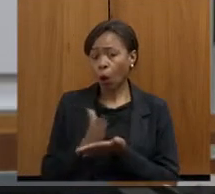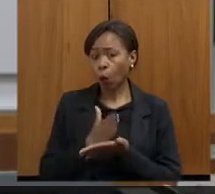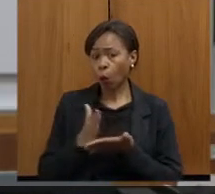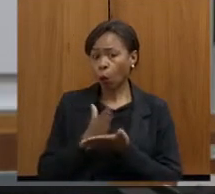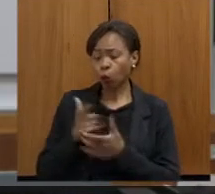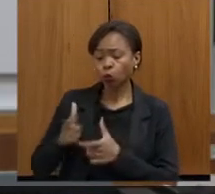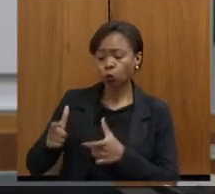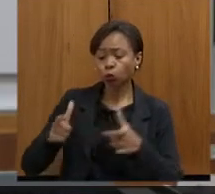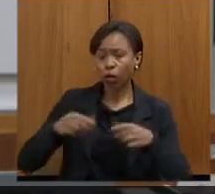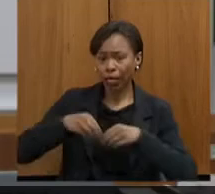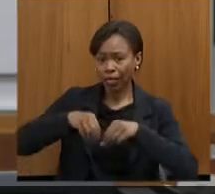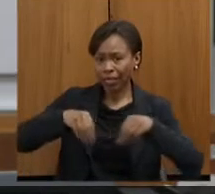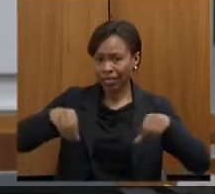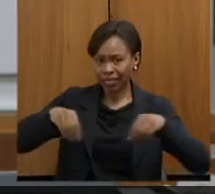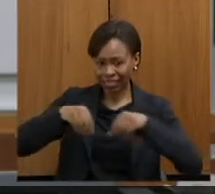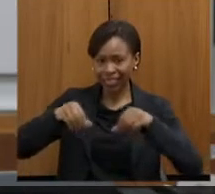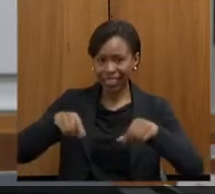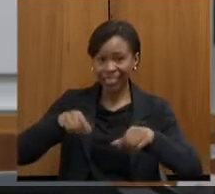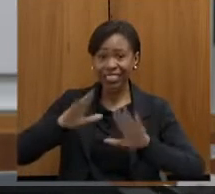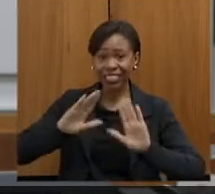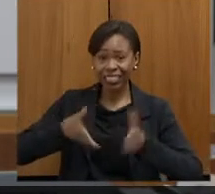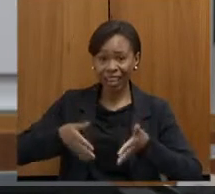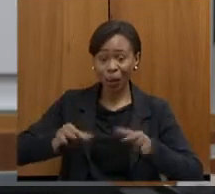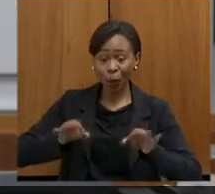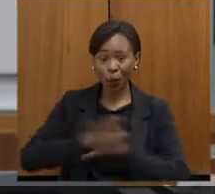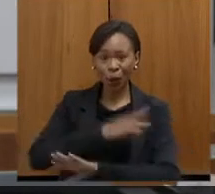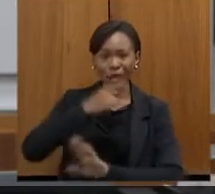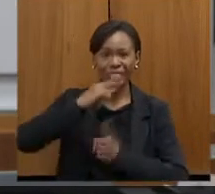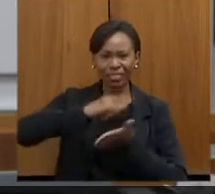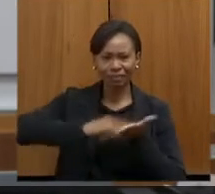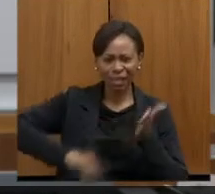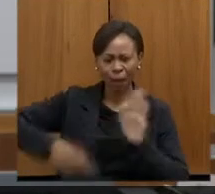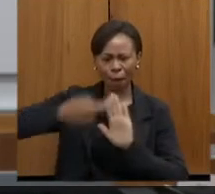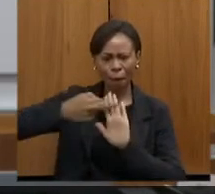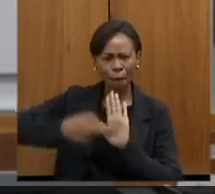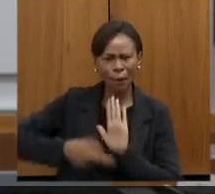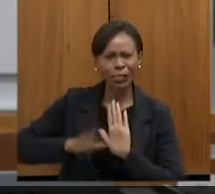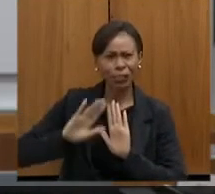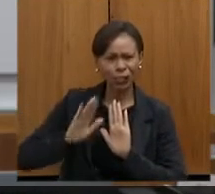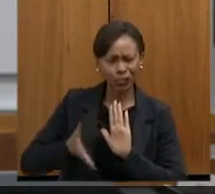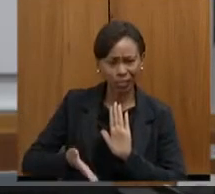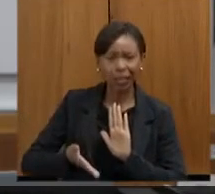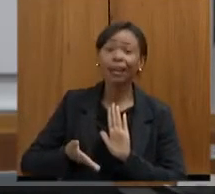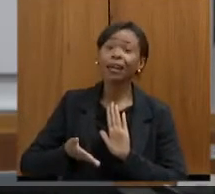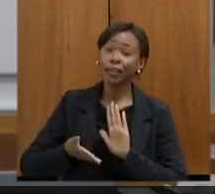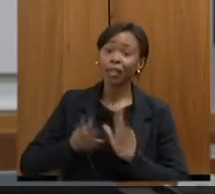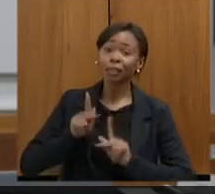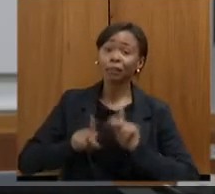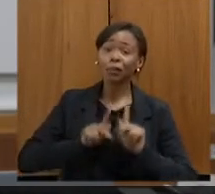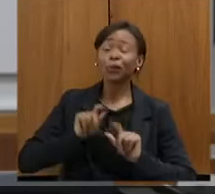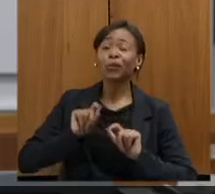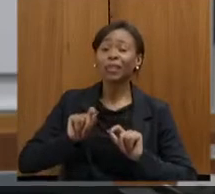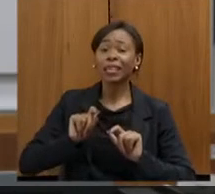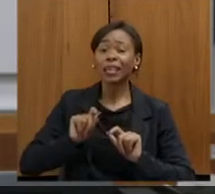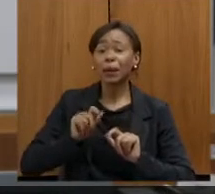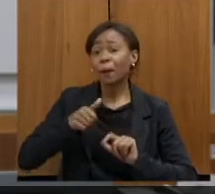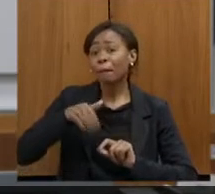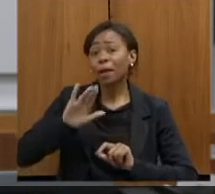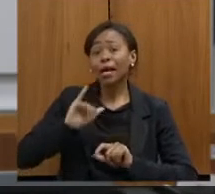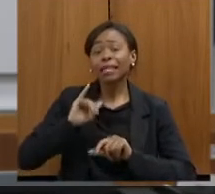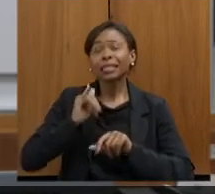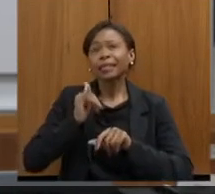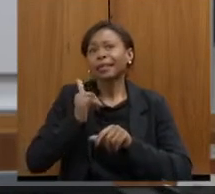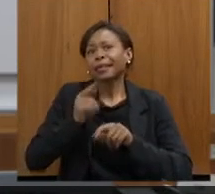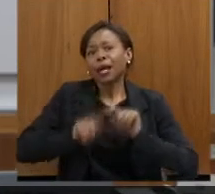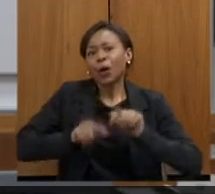regularizados, as pessoas consomem mais equipamentos domésticos. Então, assim, acaba trazendo uma melhor qualidade de